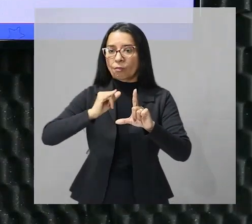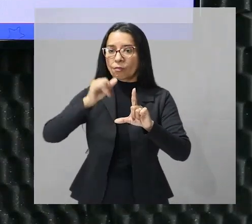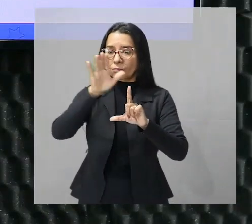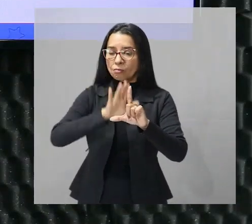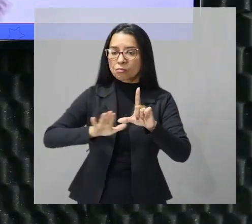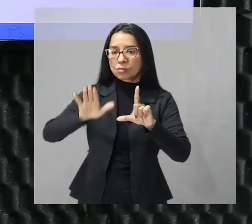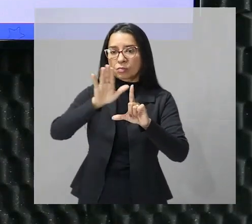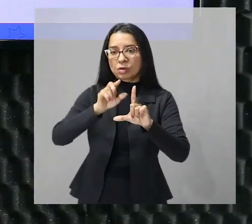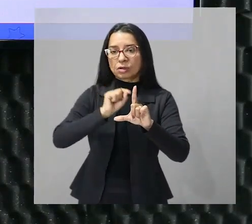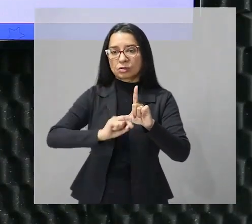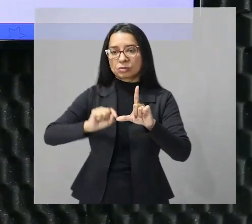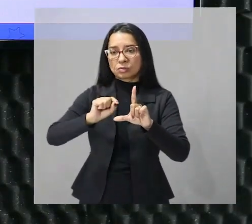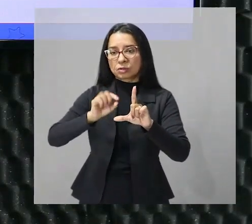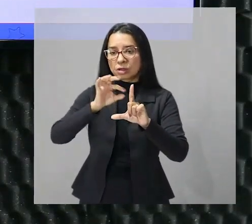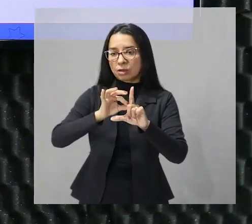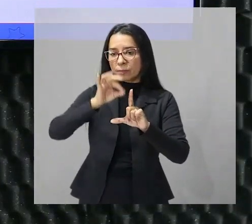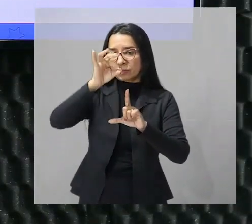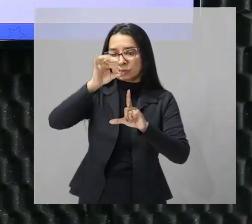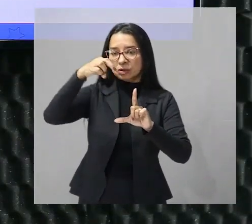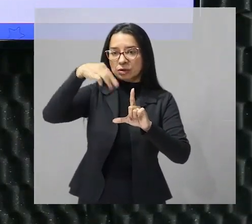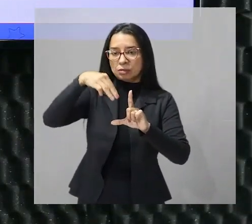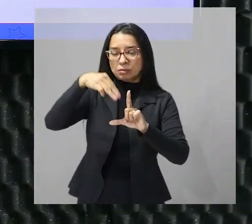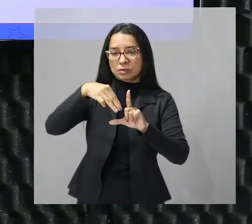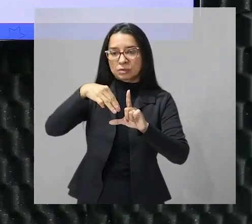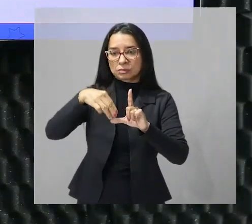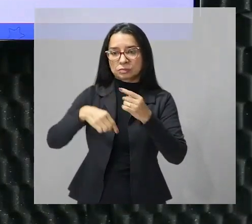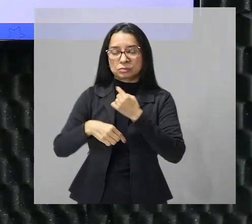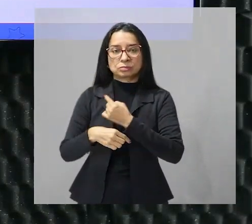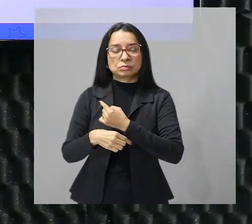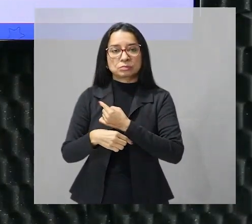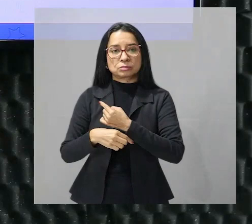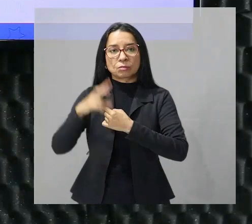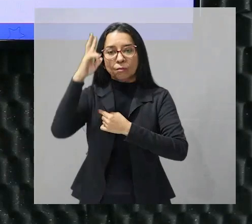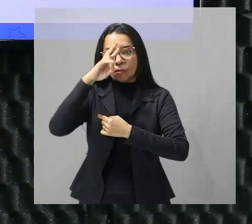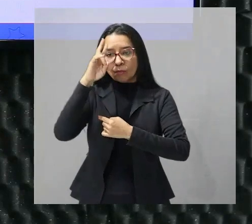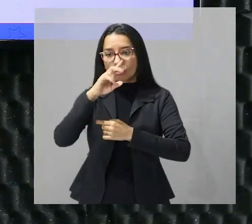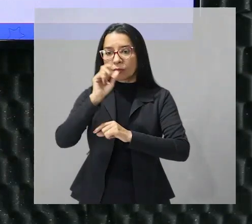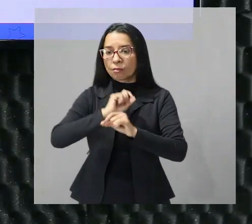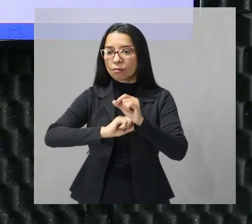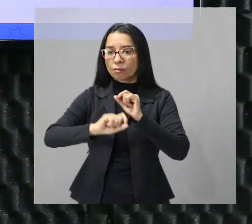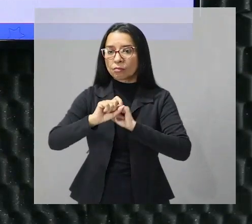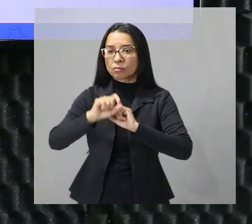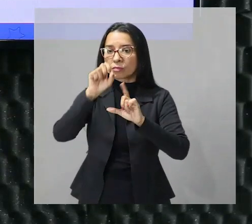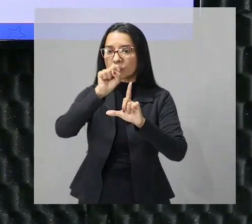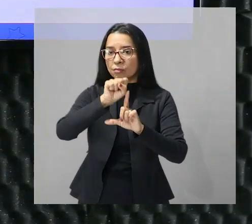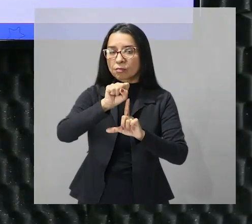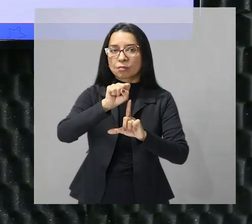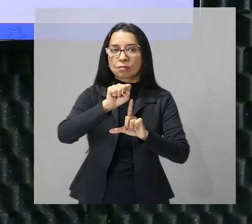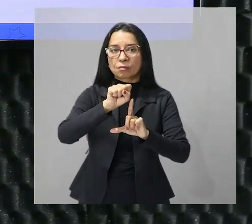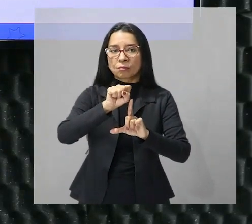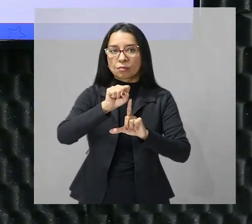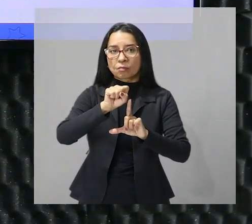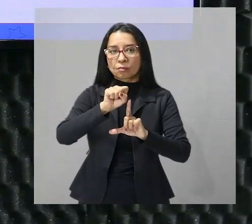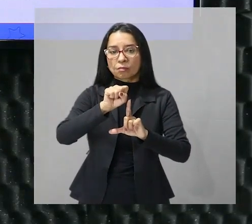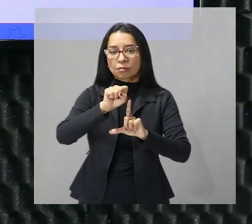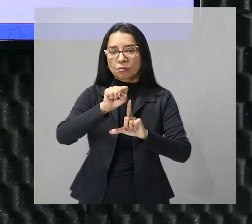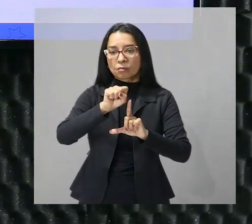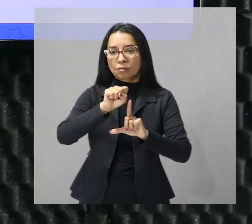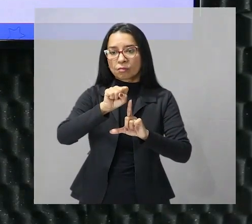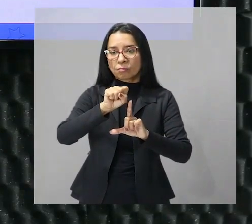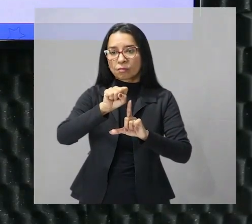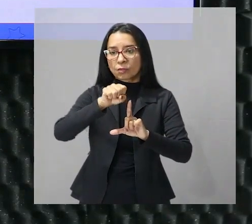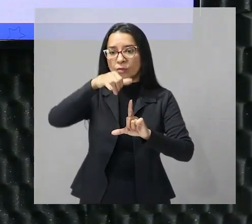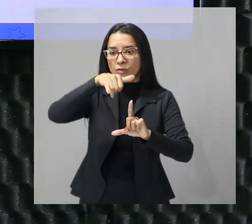e a unidade de medida é em metros. Aqui, lembrando que o S está no